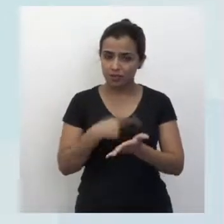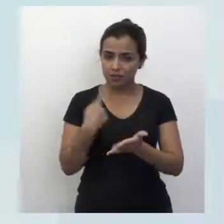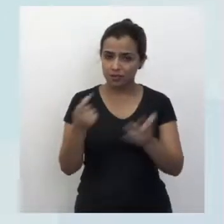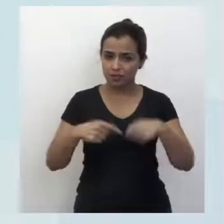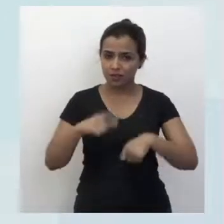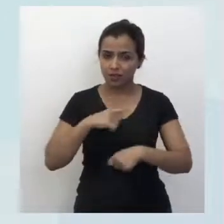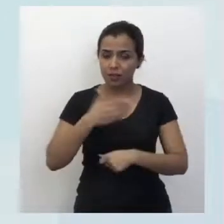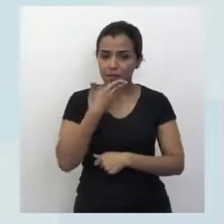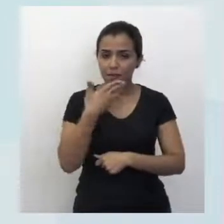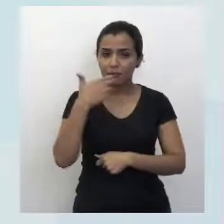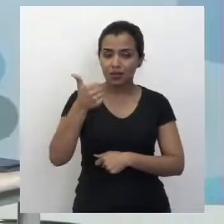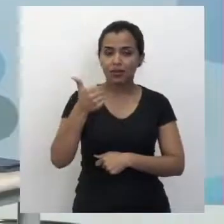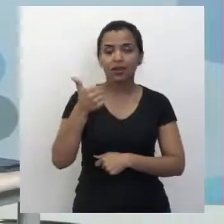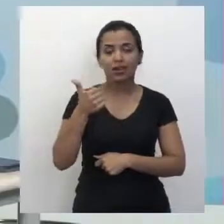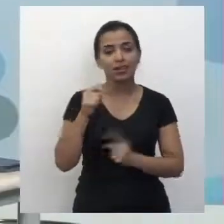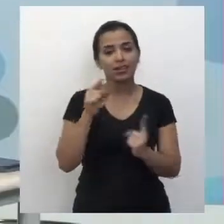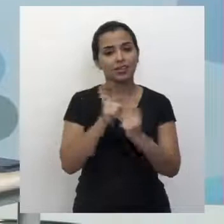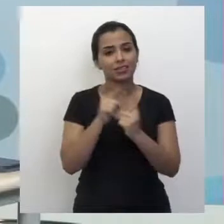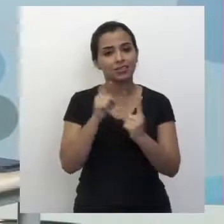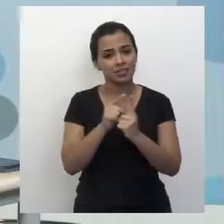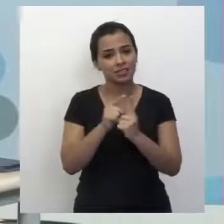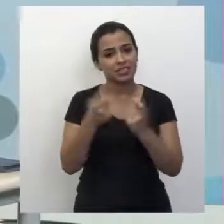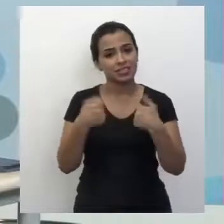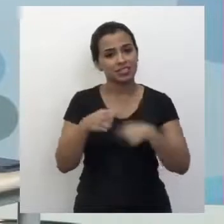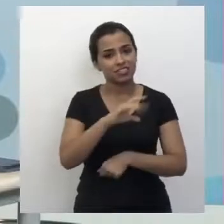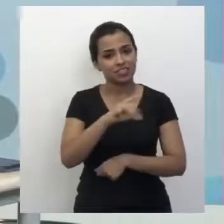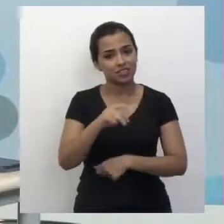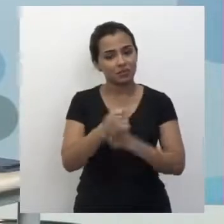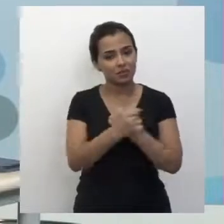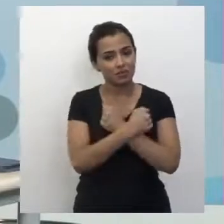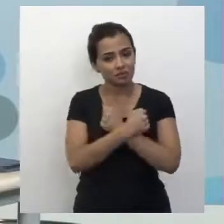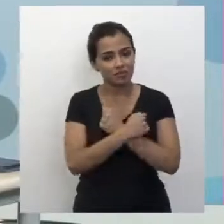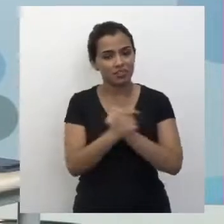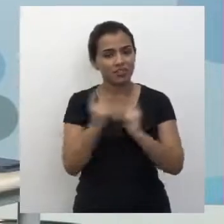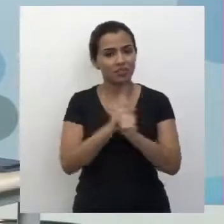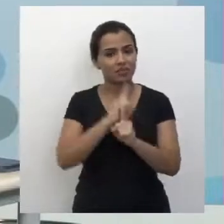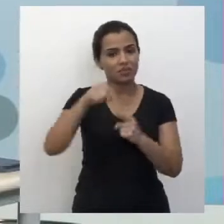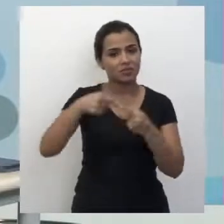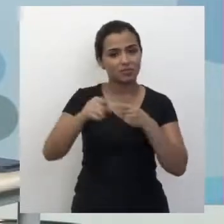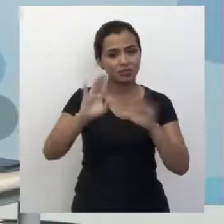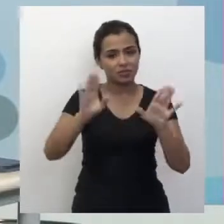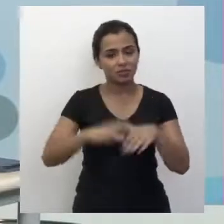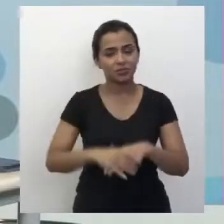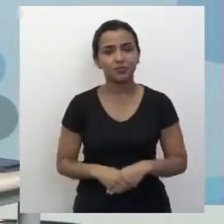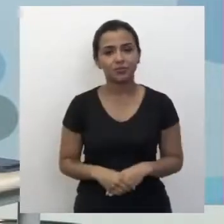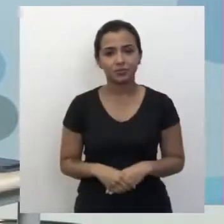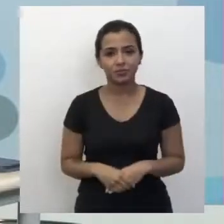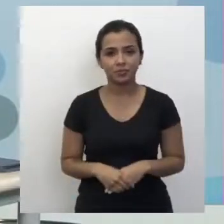sempre melhorar e atender as necessidades de cada um. Um forte abraço e a gente se vê na semana que vem.